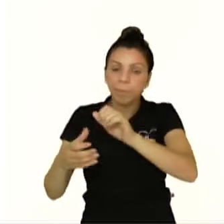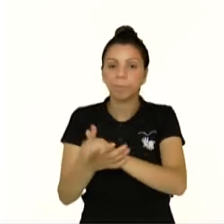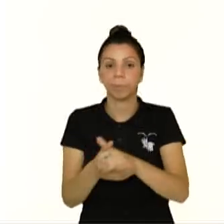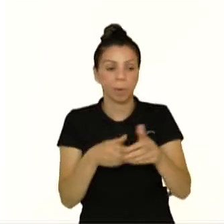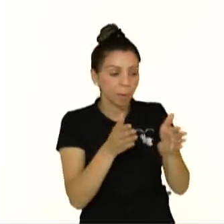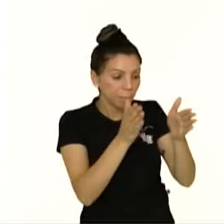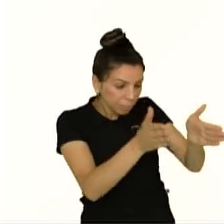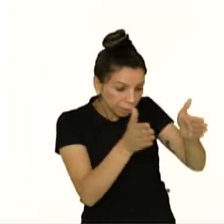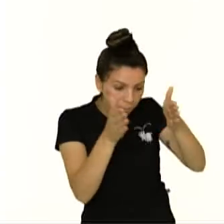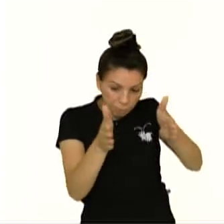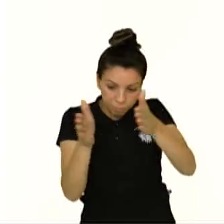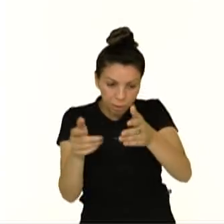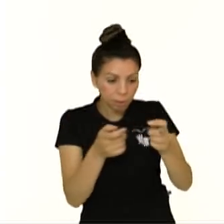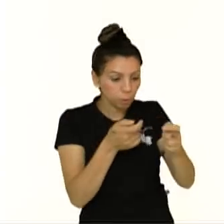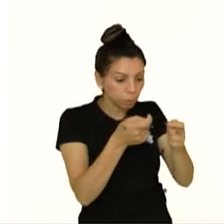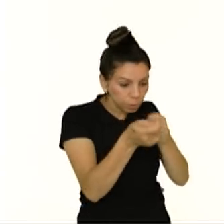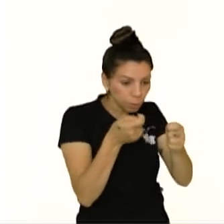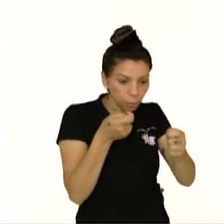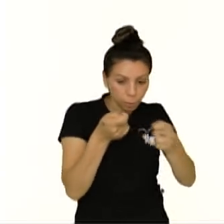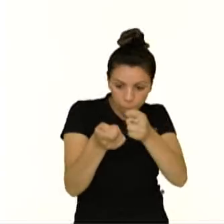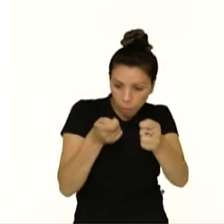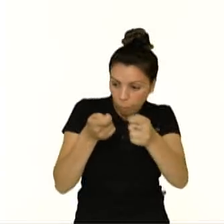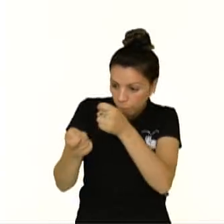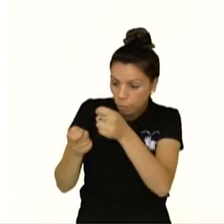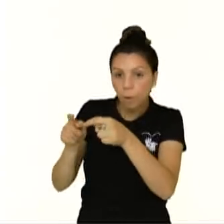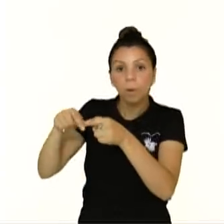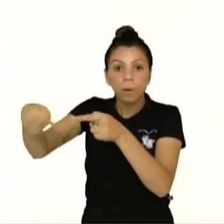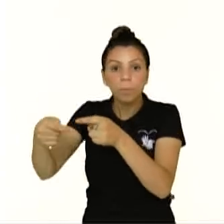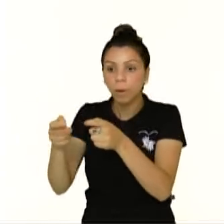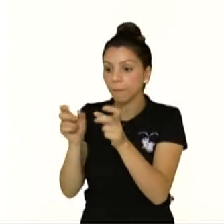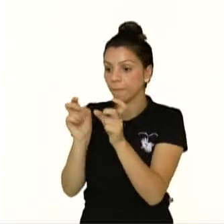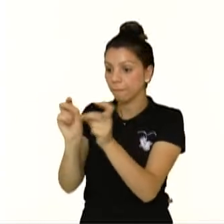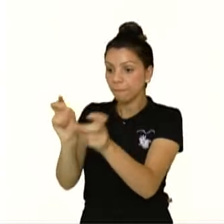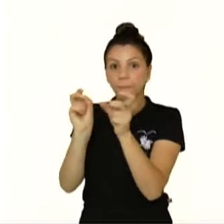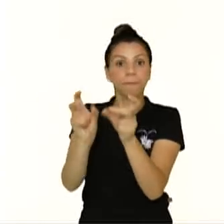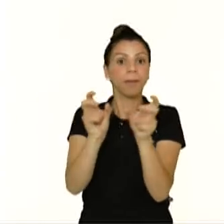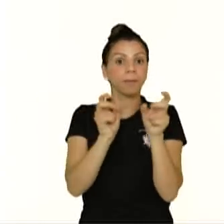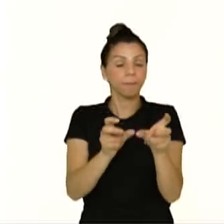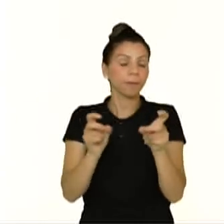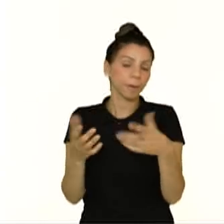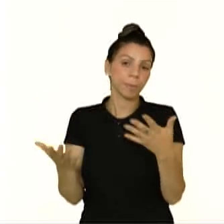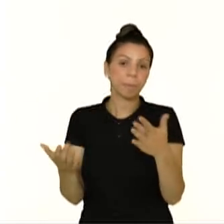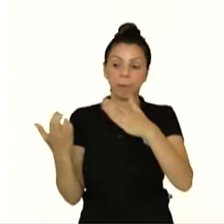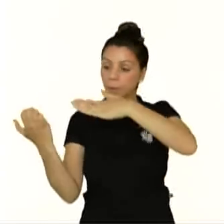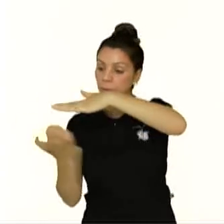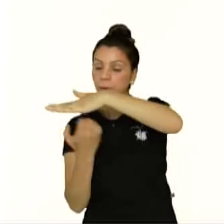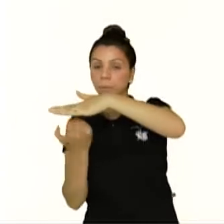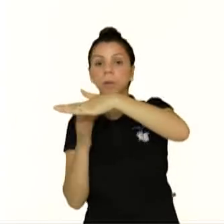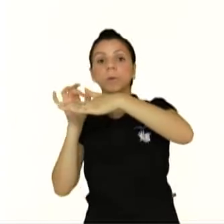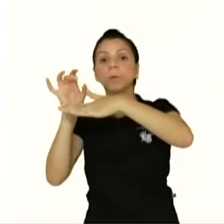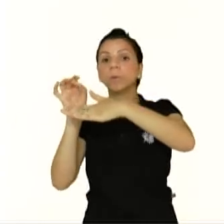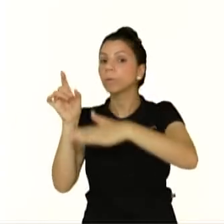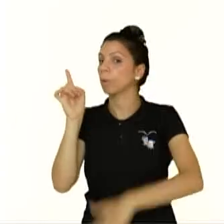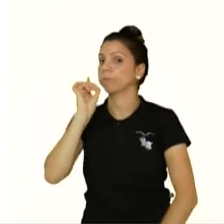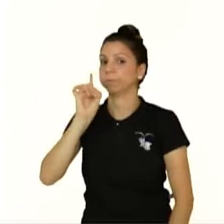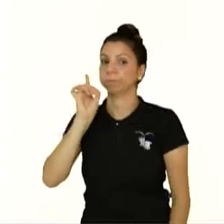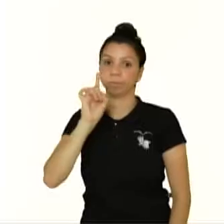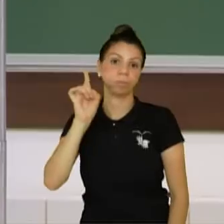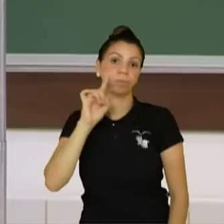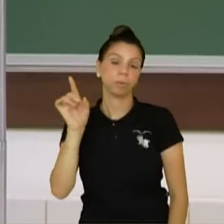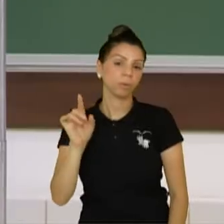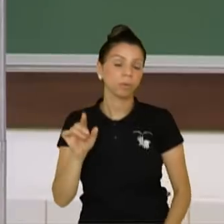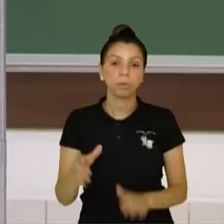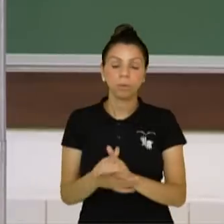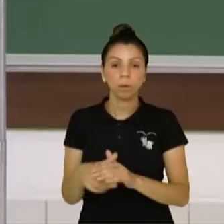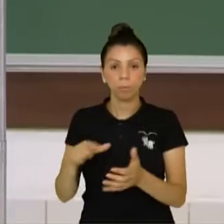muitas pessoas, para uma grande quantidade. E essa empresa não atuou somente no seu país de origem, nos Estados Unidos.